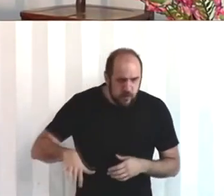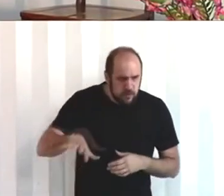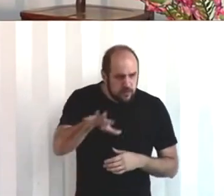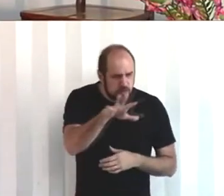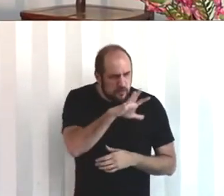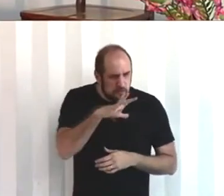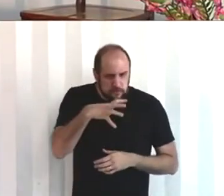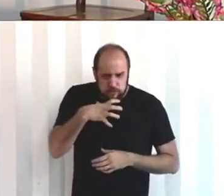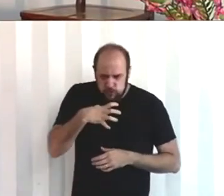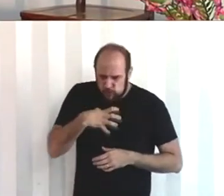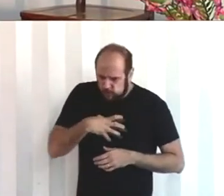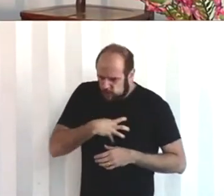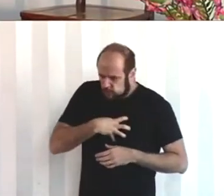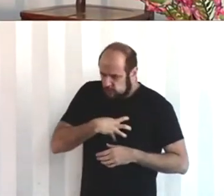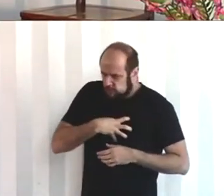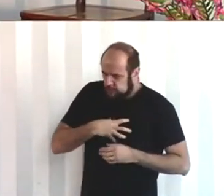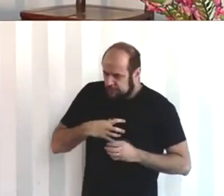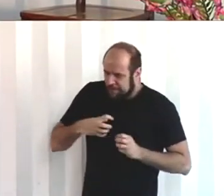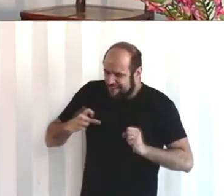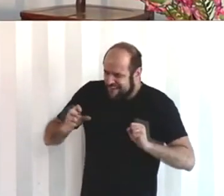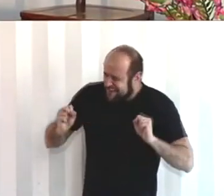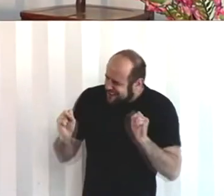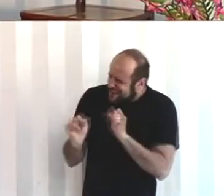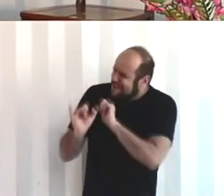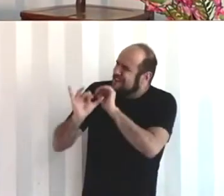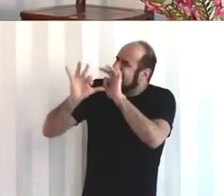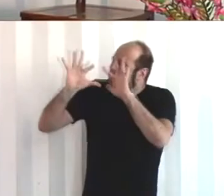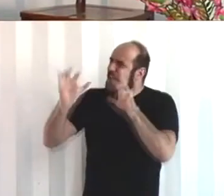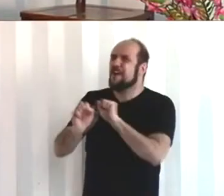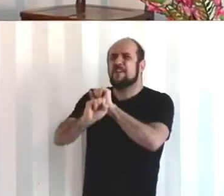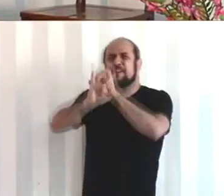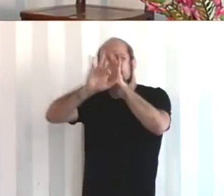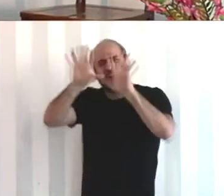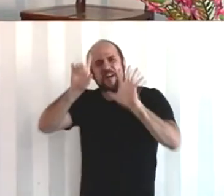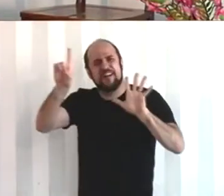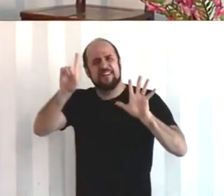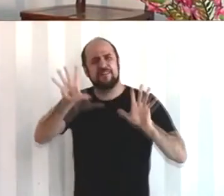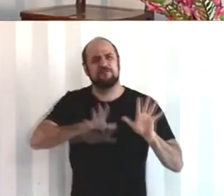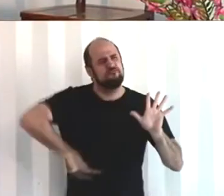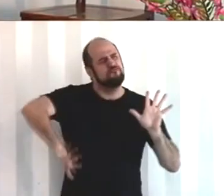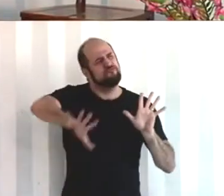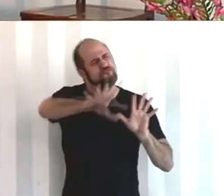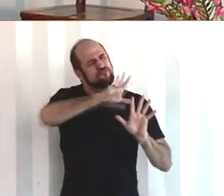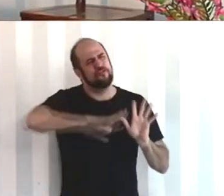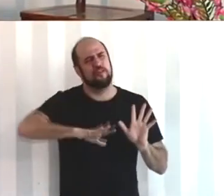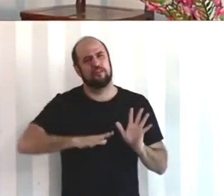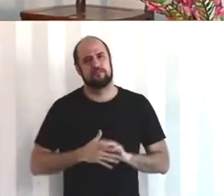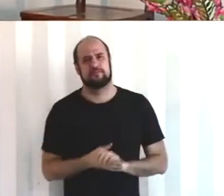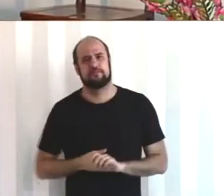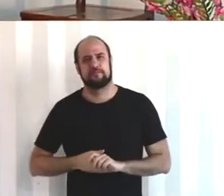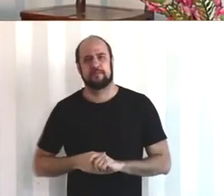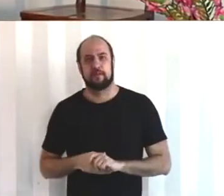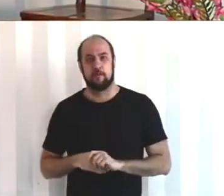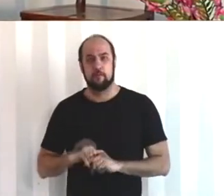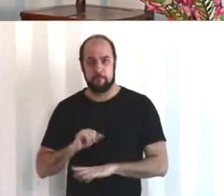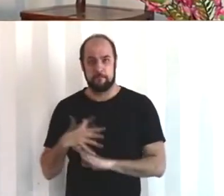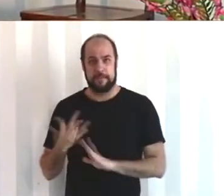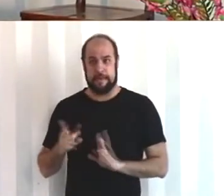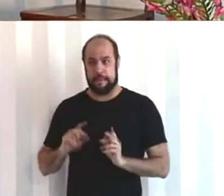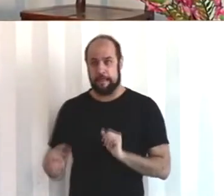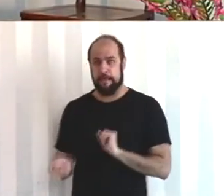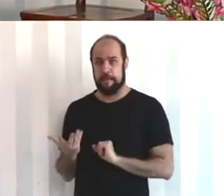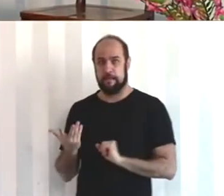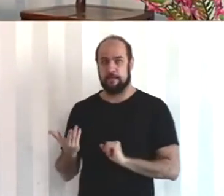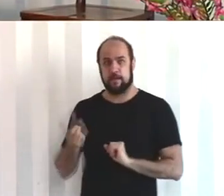de temor e glorificavam a Deus, após aquele momento em que o Senhor opera o milagre,